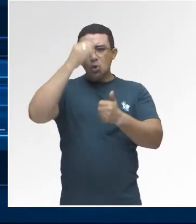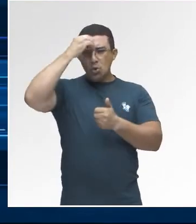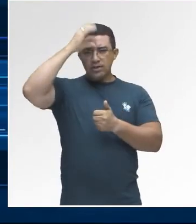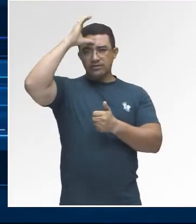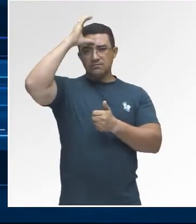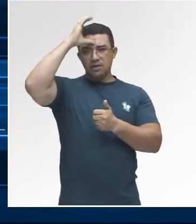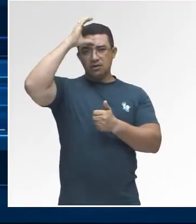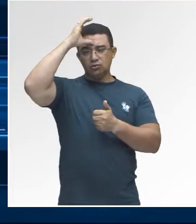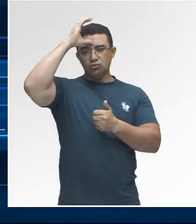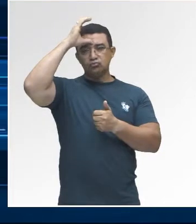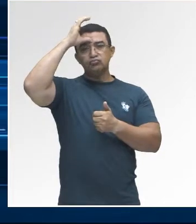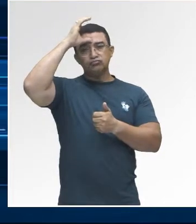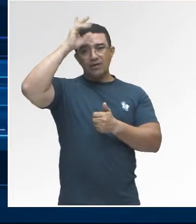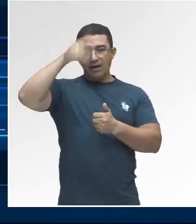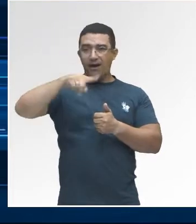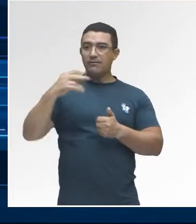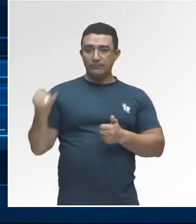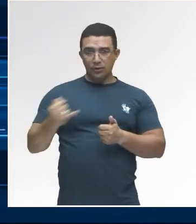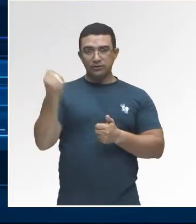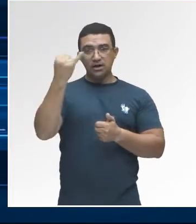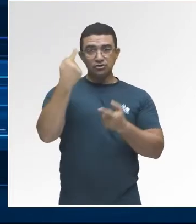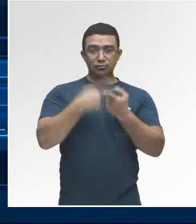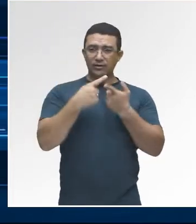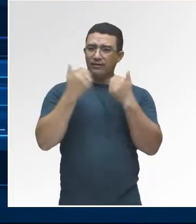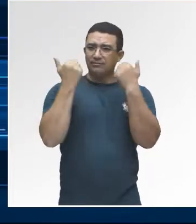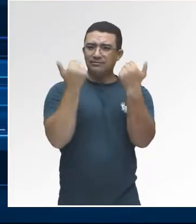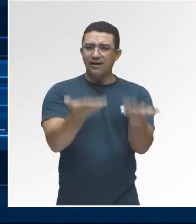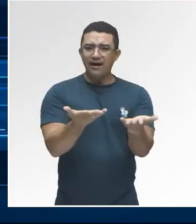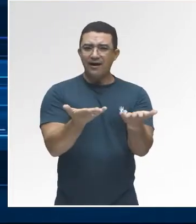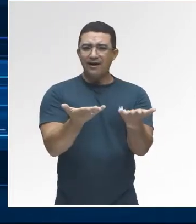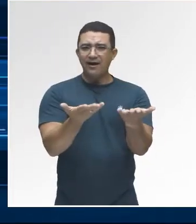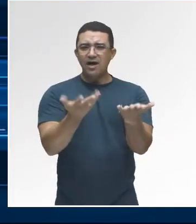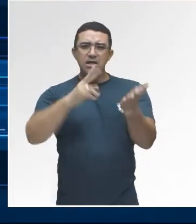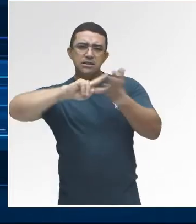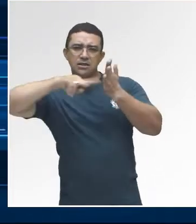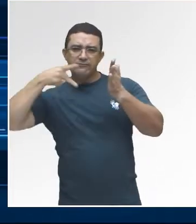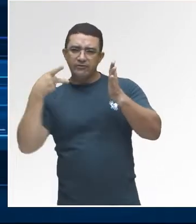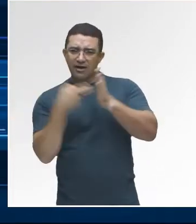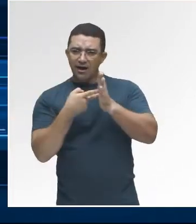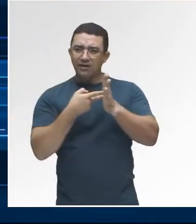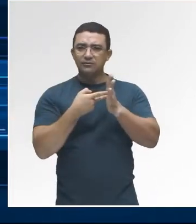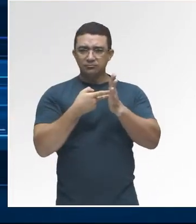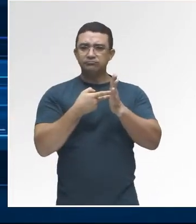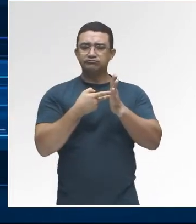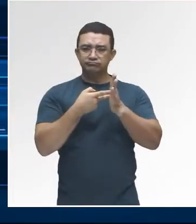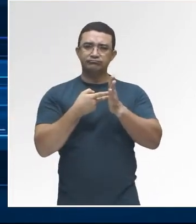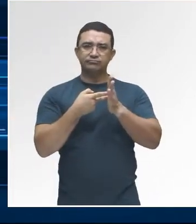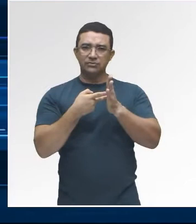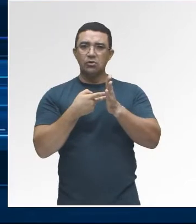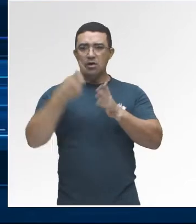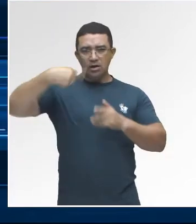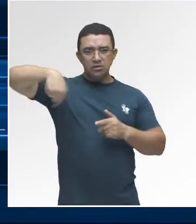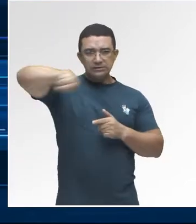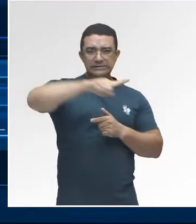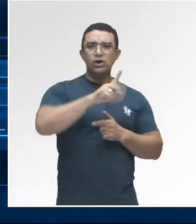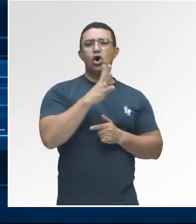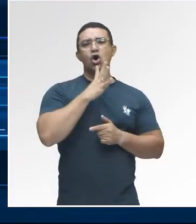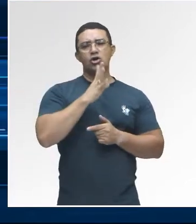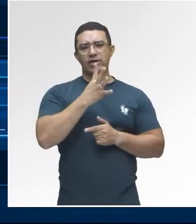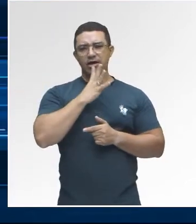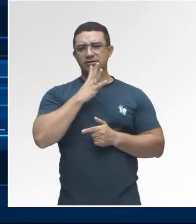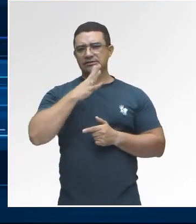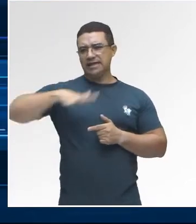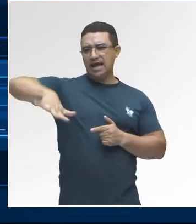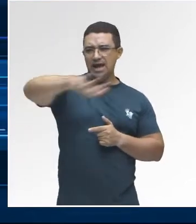dar vida, significação àquilo com que compartilha mediante as circunstâncias de